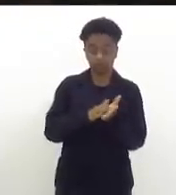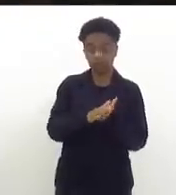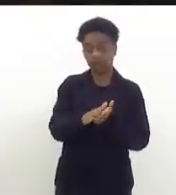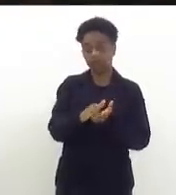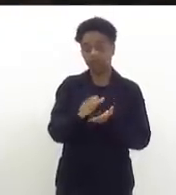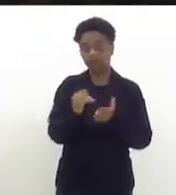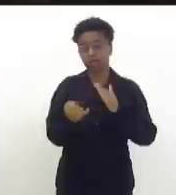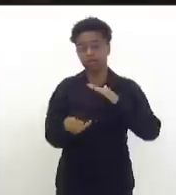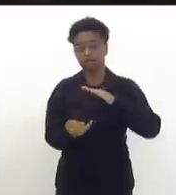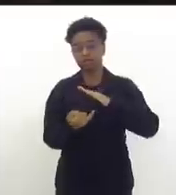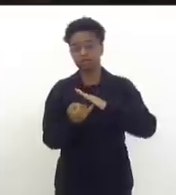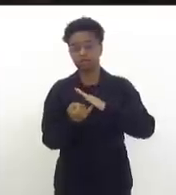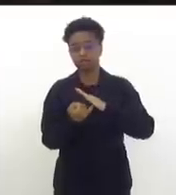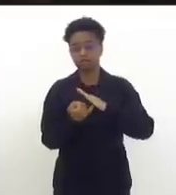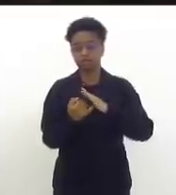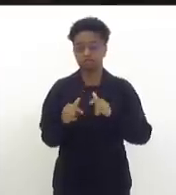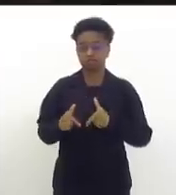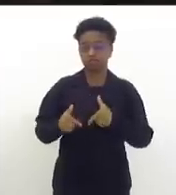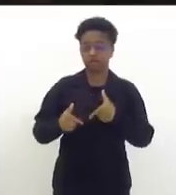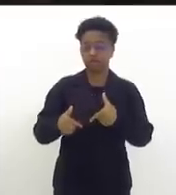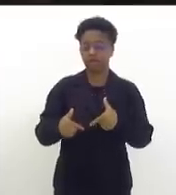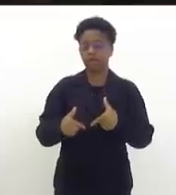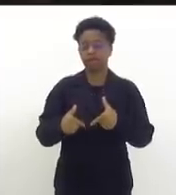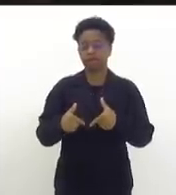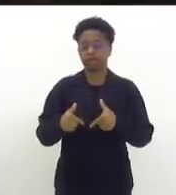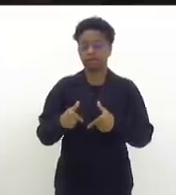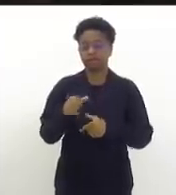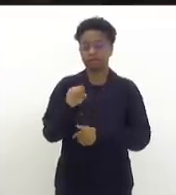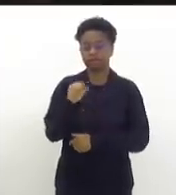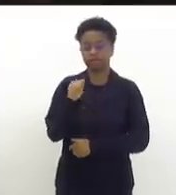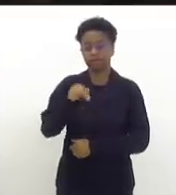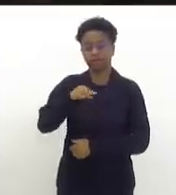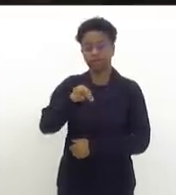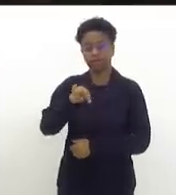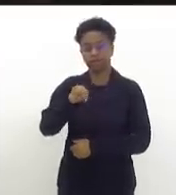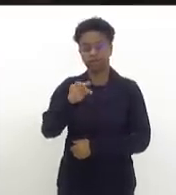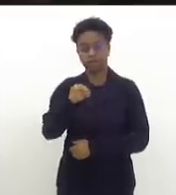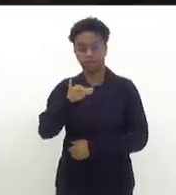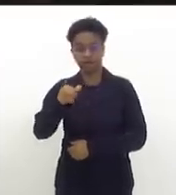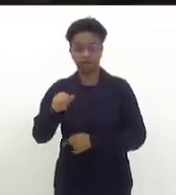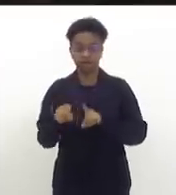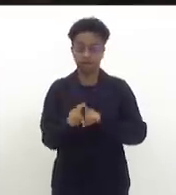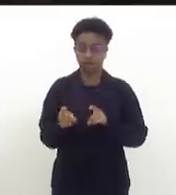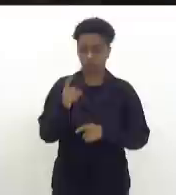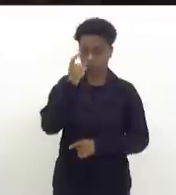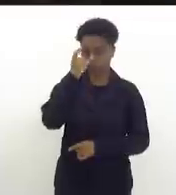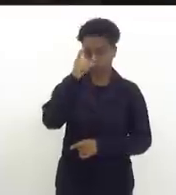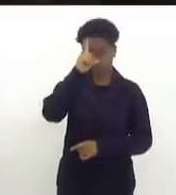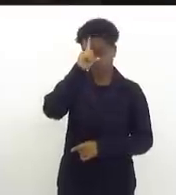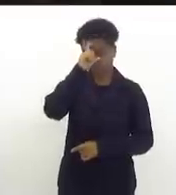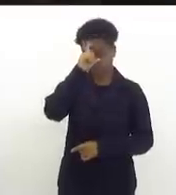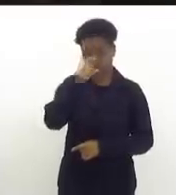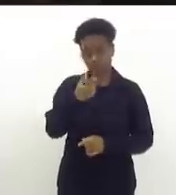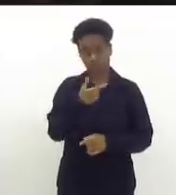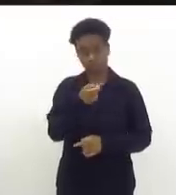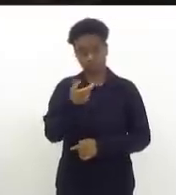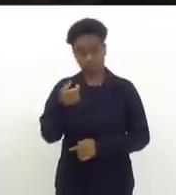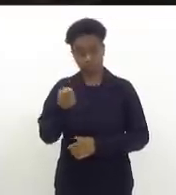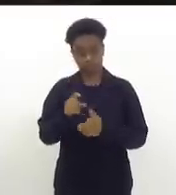efetividade clínica sanitária em 2020 estimou-se que o Brasil